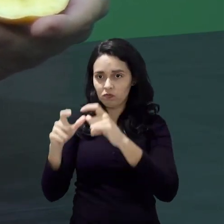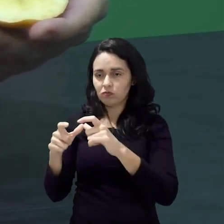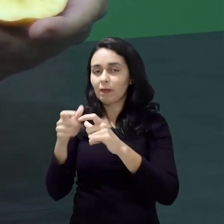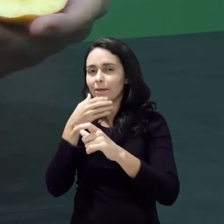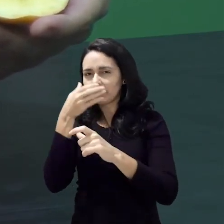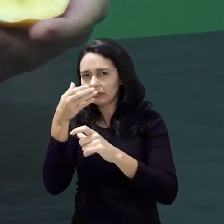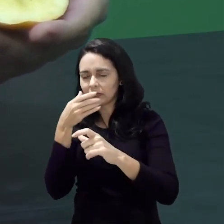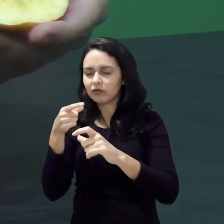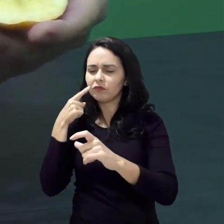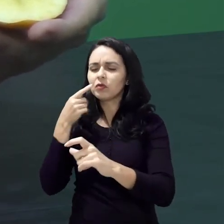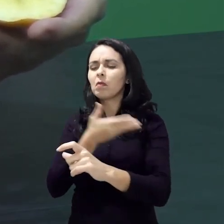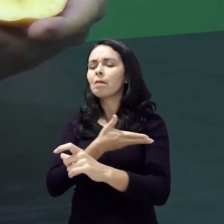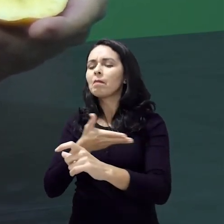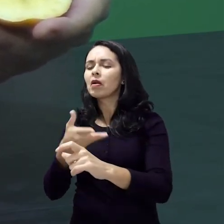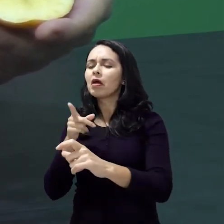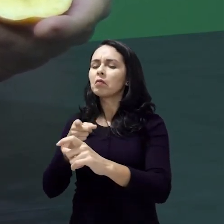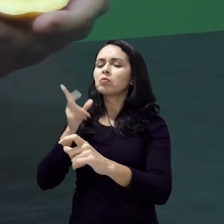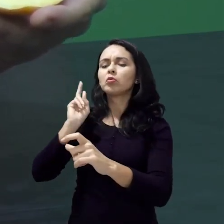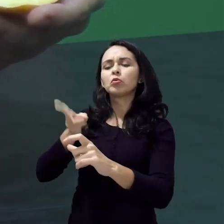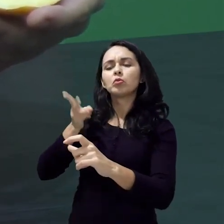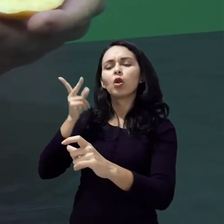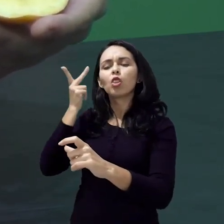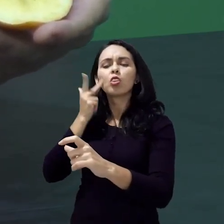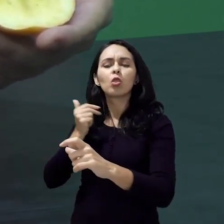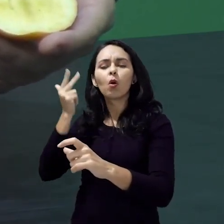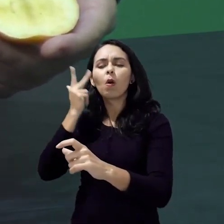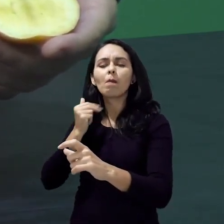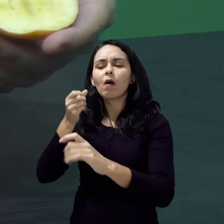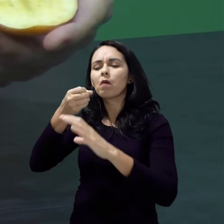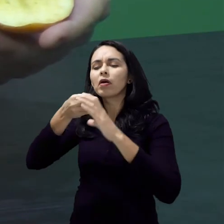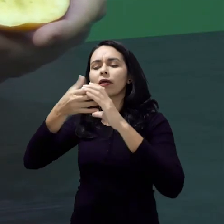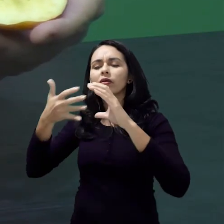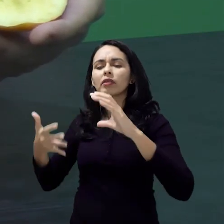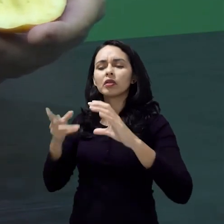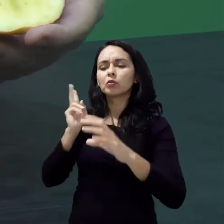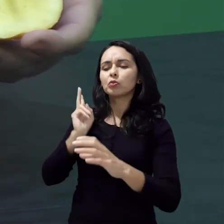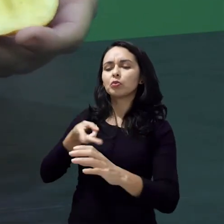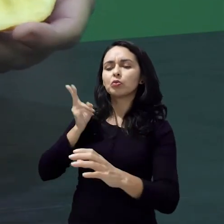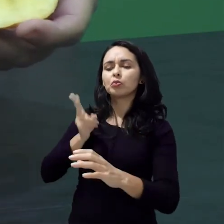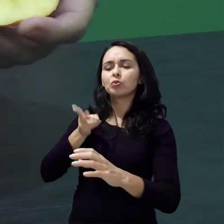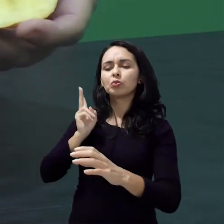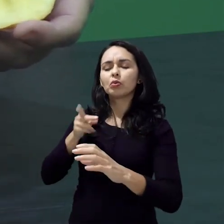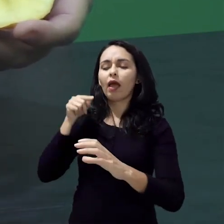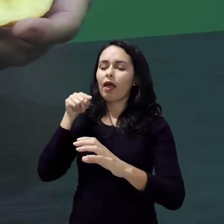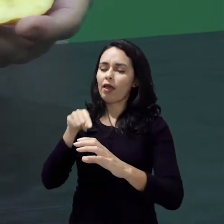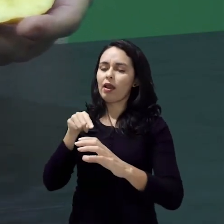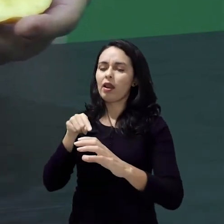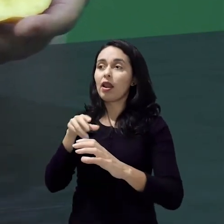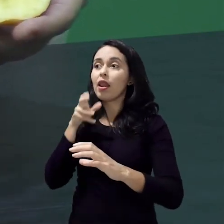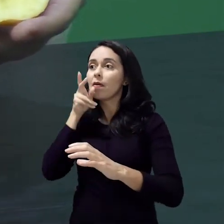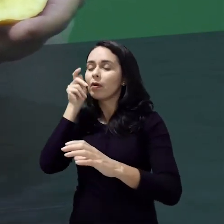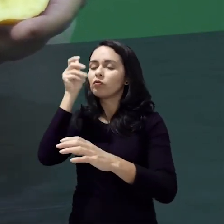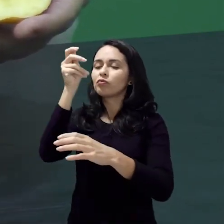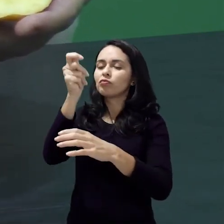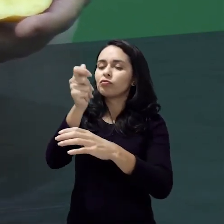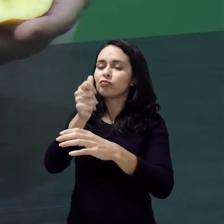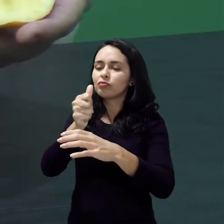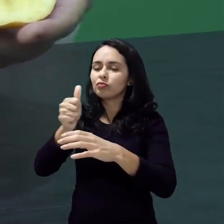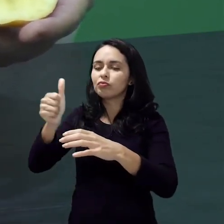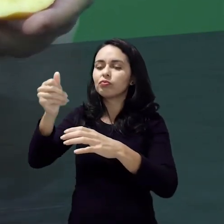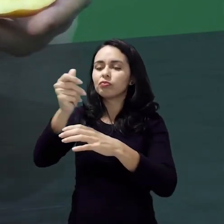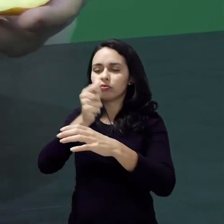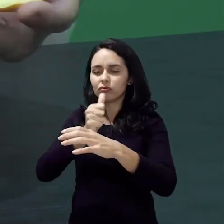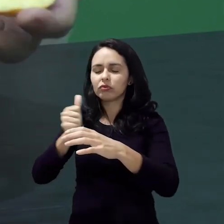esta maçã Branca né que ficou que preservou as características dela ela foi